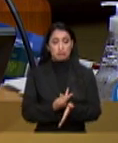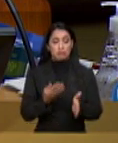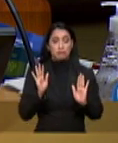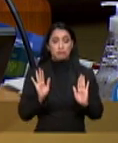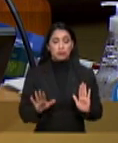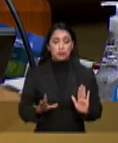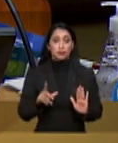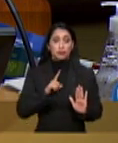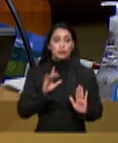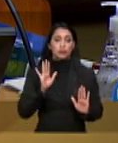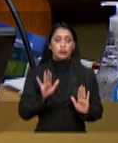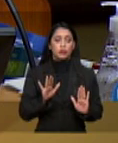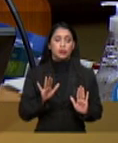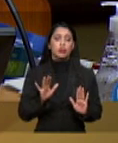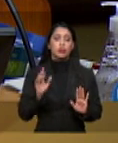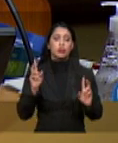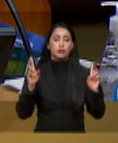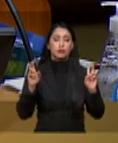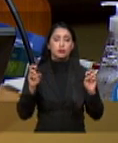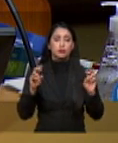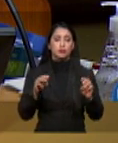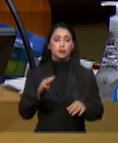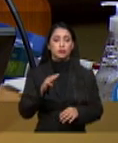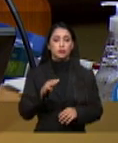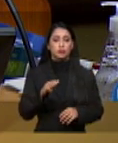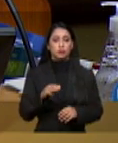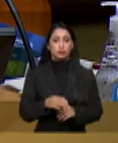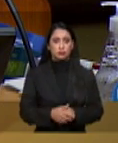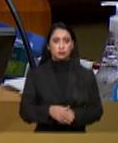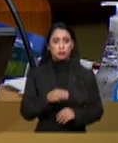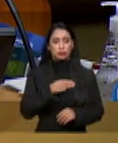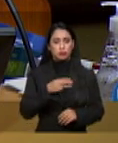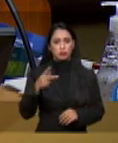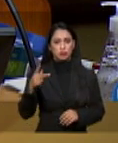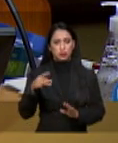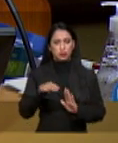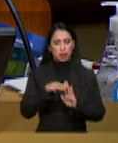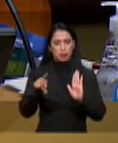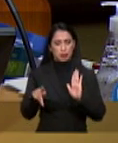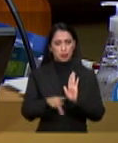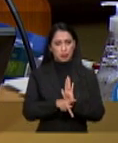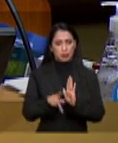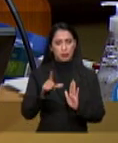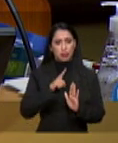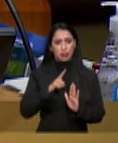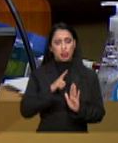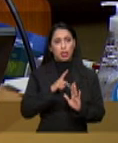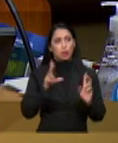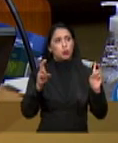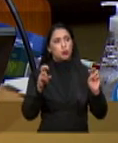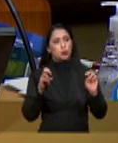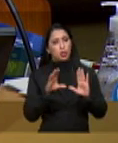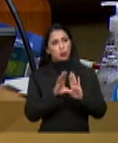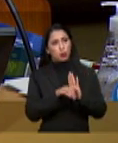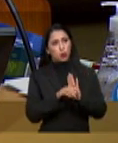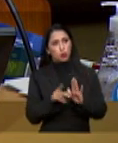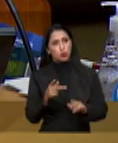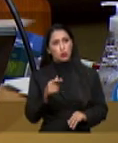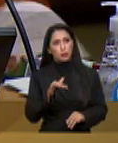que toca à alegação de que a MP terminaria por dispor sobre temática penal ou processual